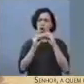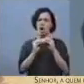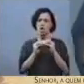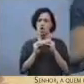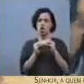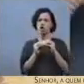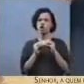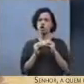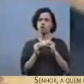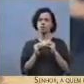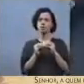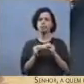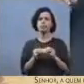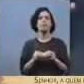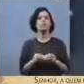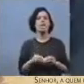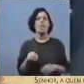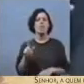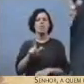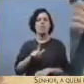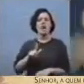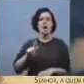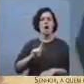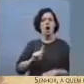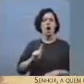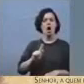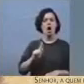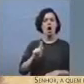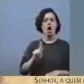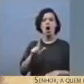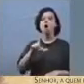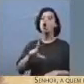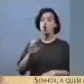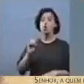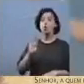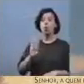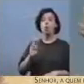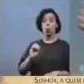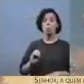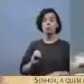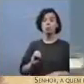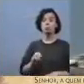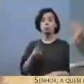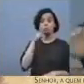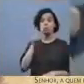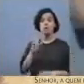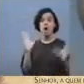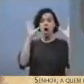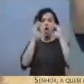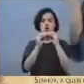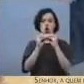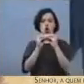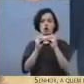encontro, de um cenáculo, de um retiro espiritual, você sai da missa, você vai para a sua casa assistir